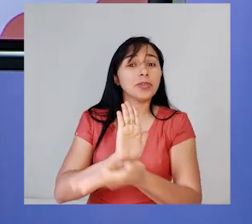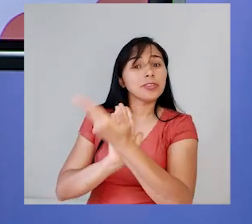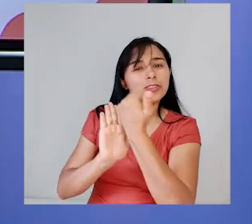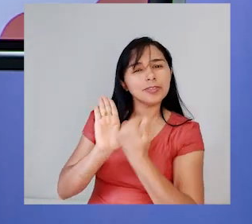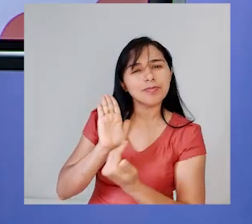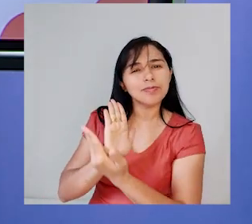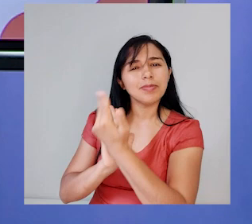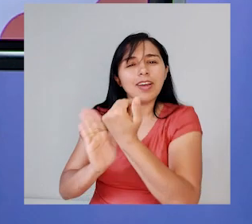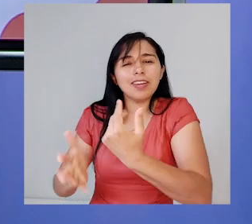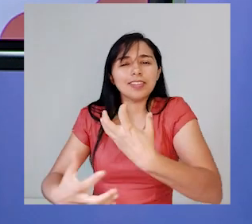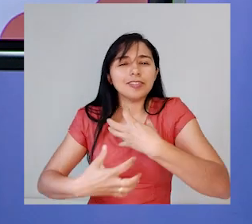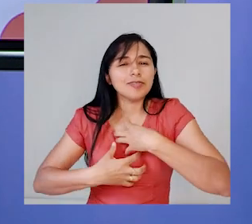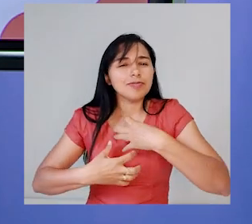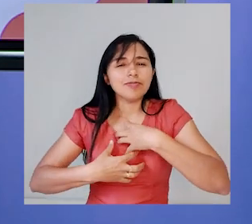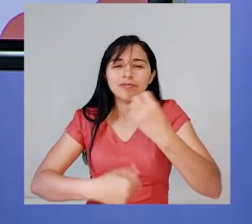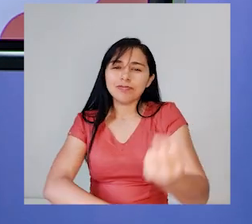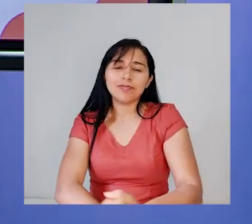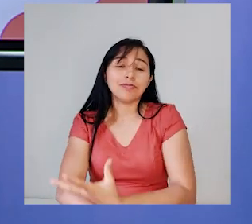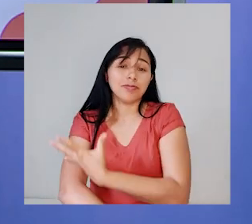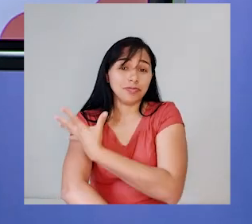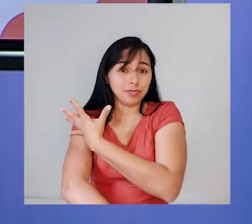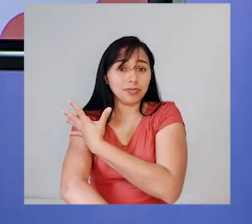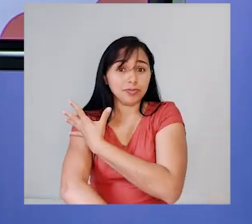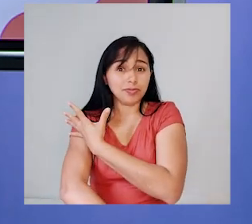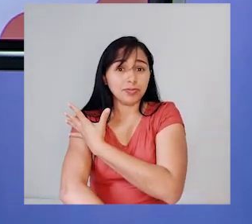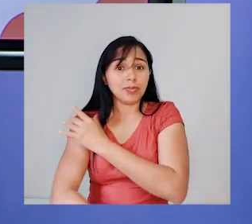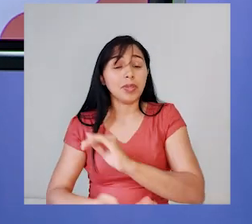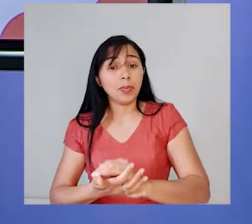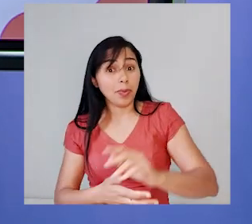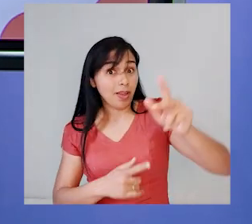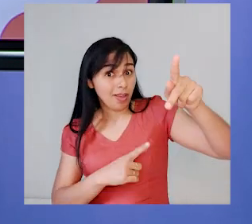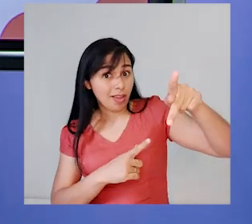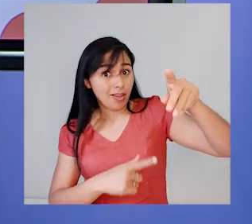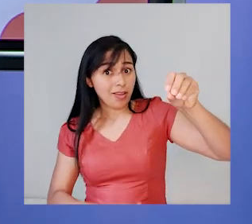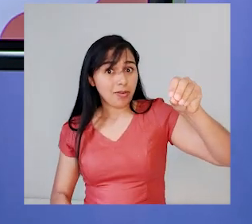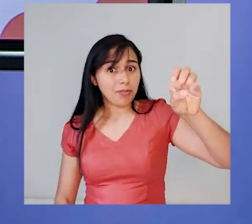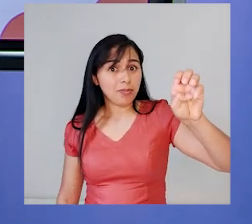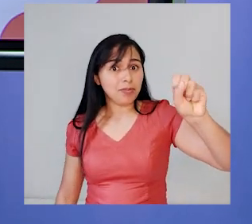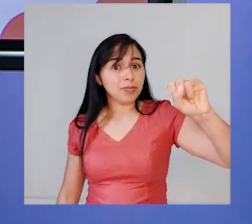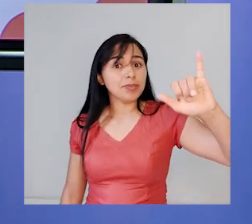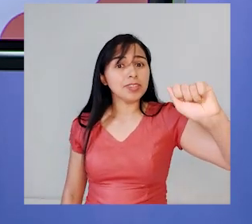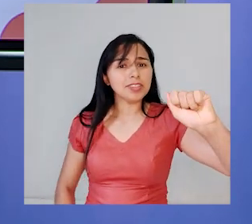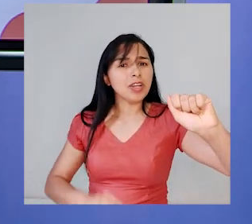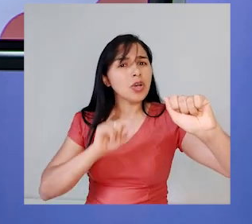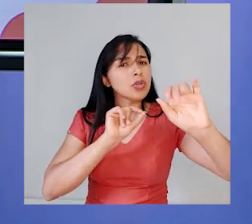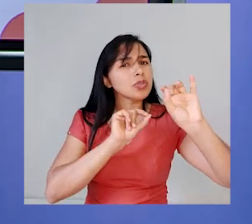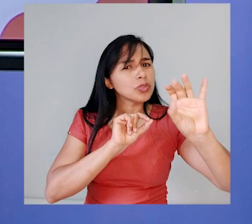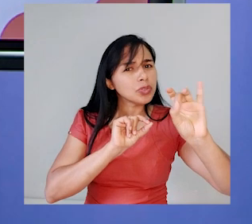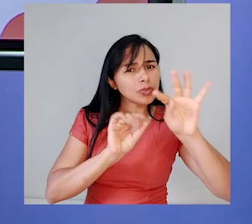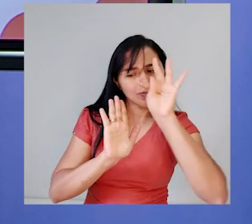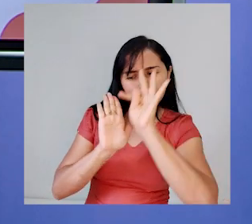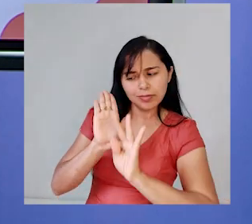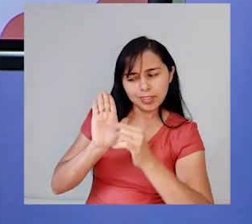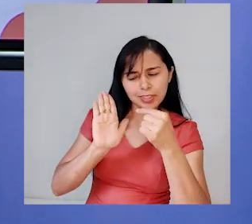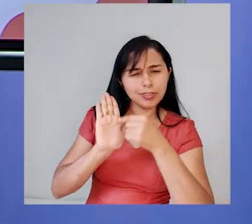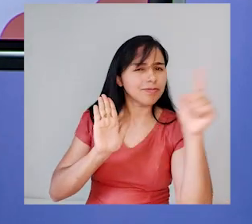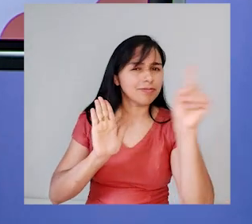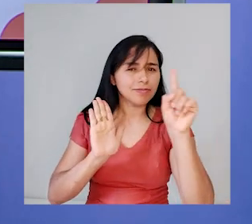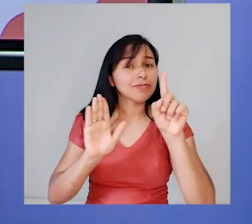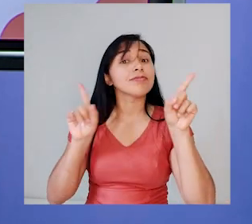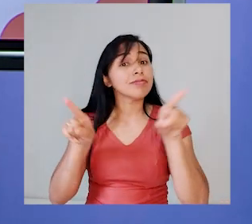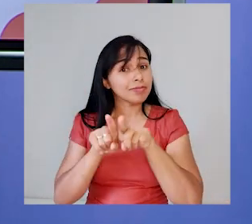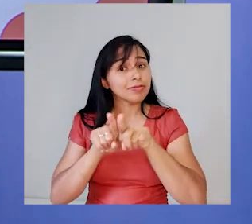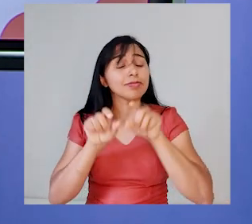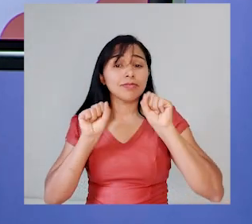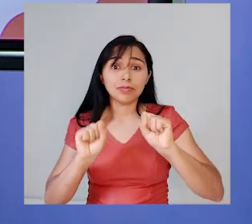Então, podemos dizer que a poesia não está só nos poemas. Podemos encontrá-la na música, na